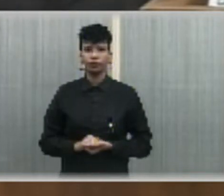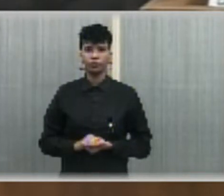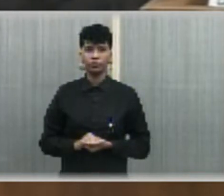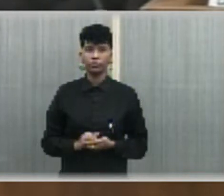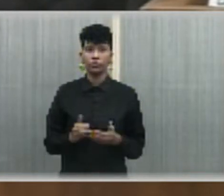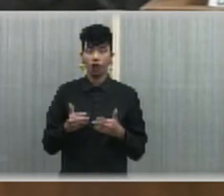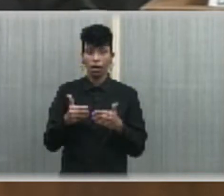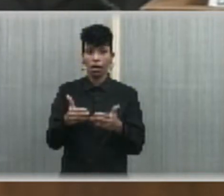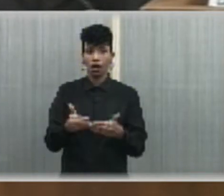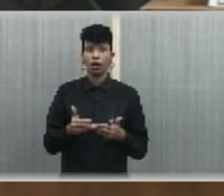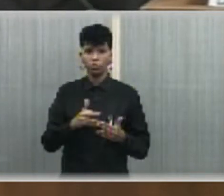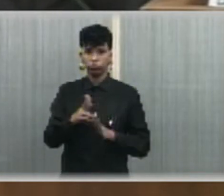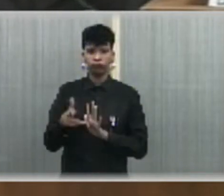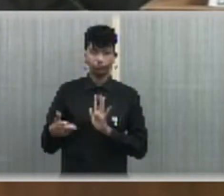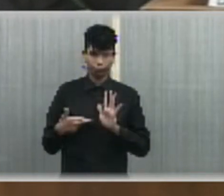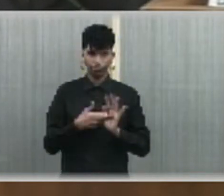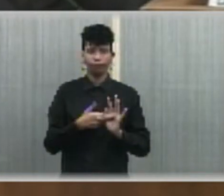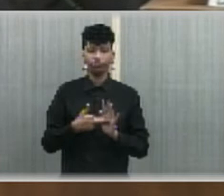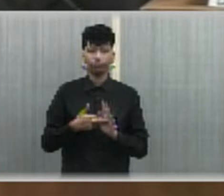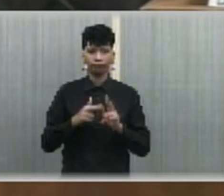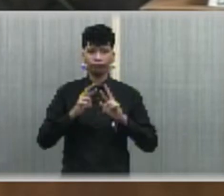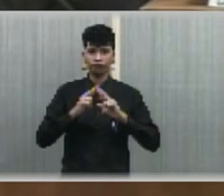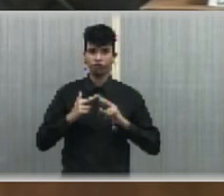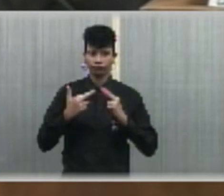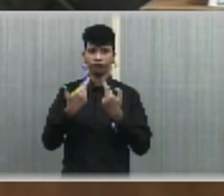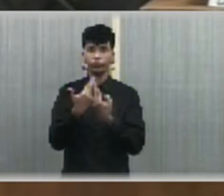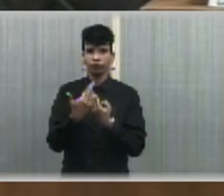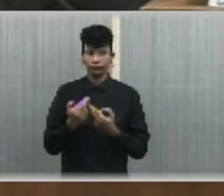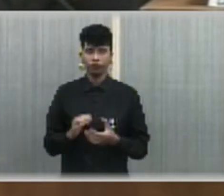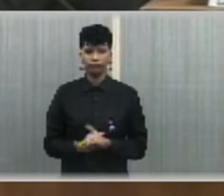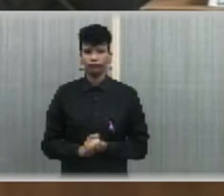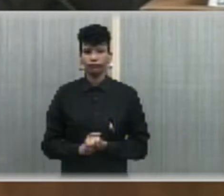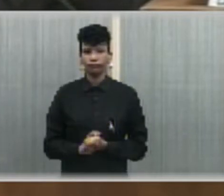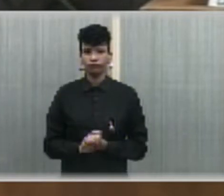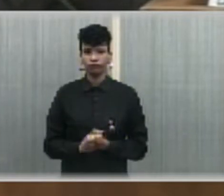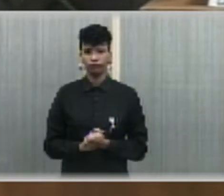Requer na forma regimental, após ouvido o plenário, que seja